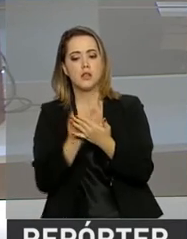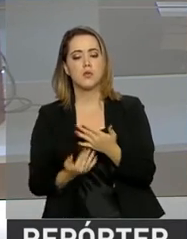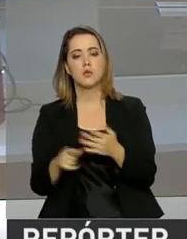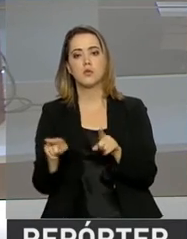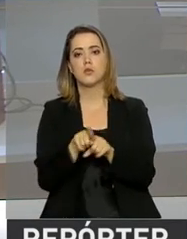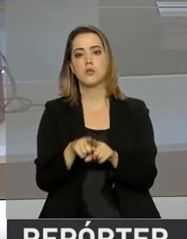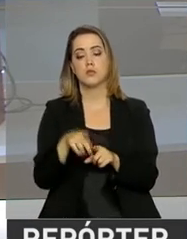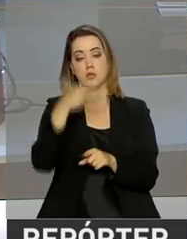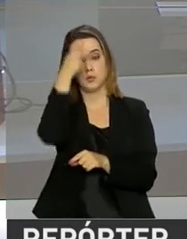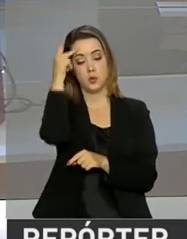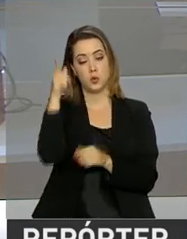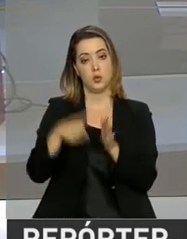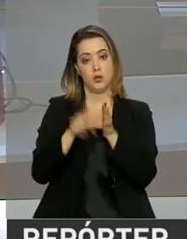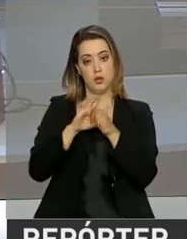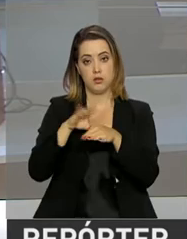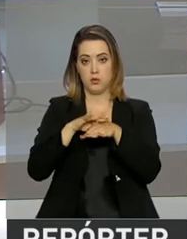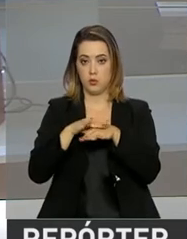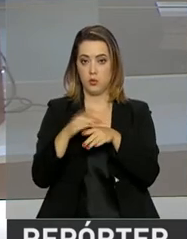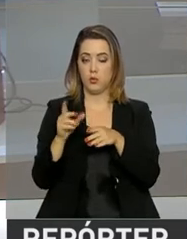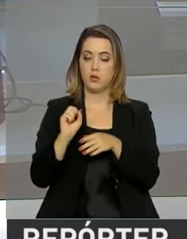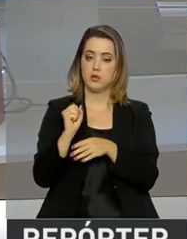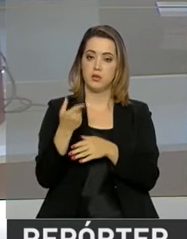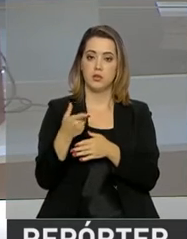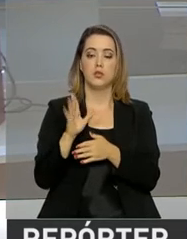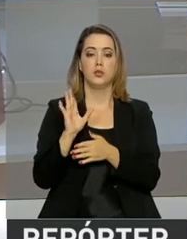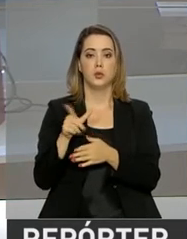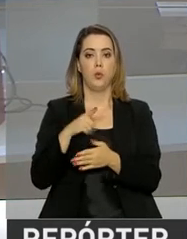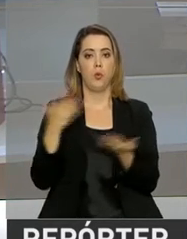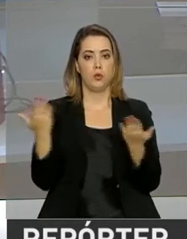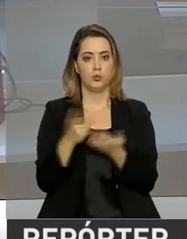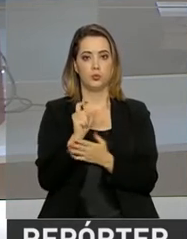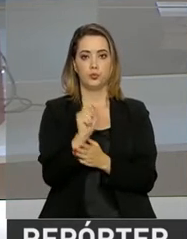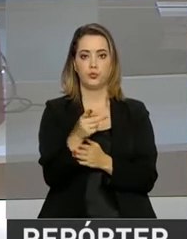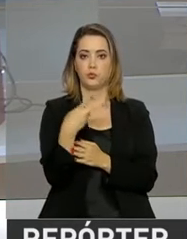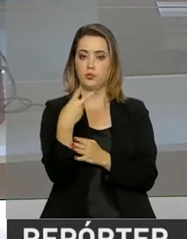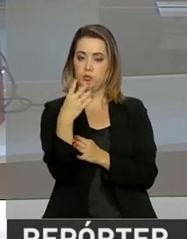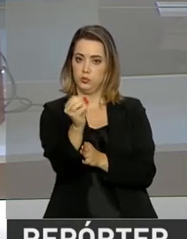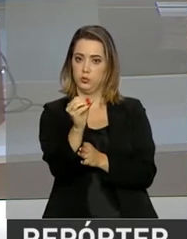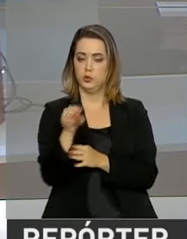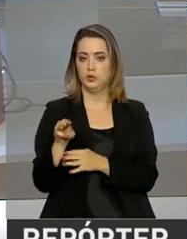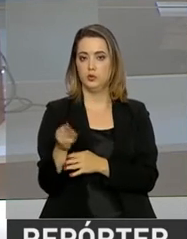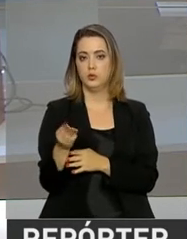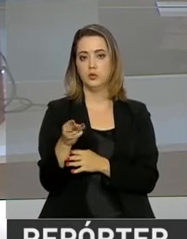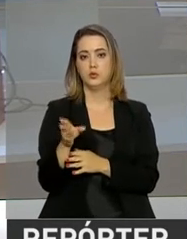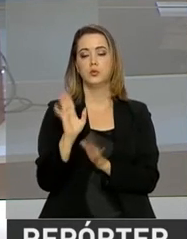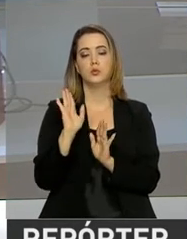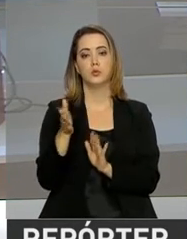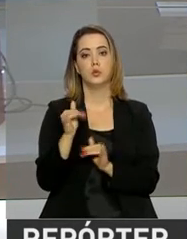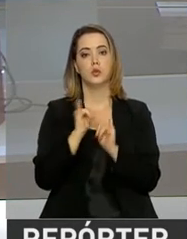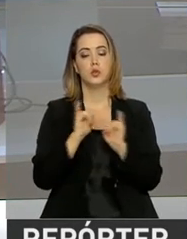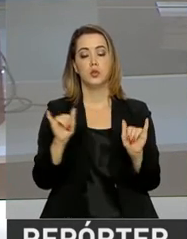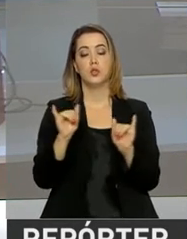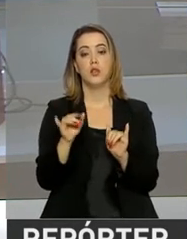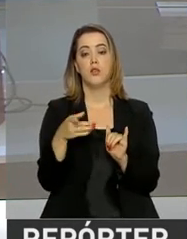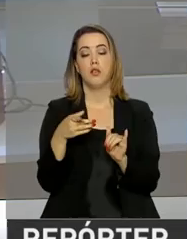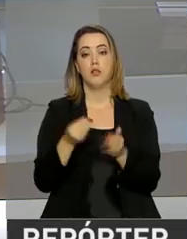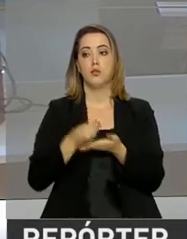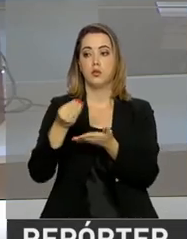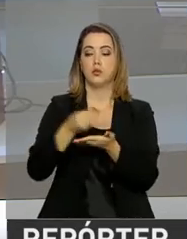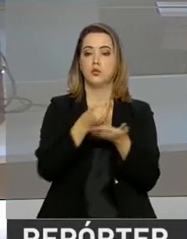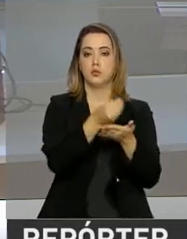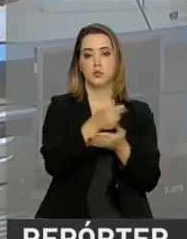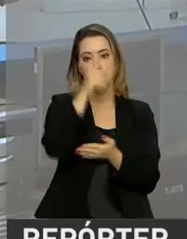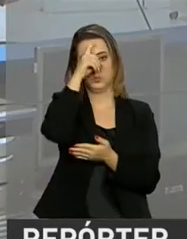a zica dos 120 minutos o teste foi desenvolvido pela fiocruz e deve estar disponível na rede pública em um